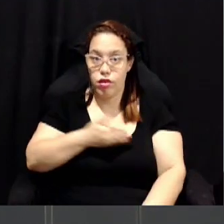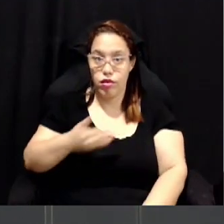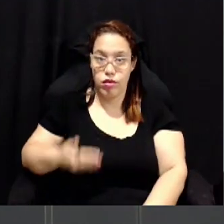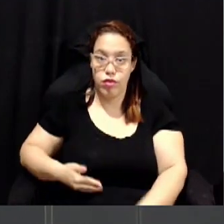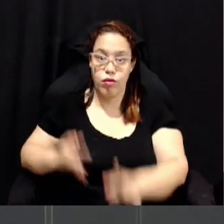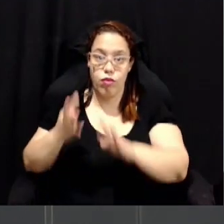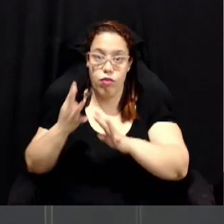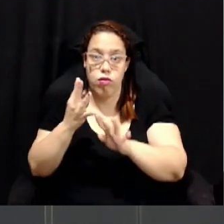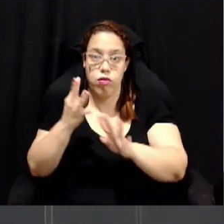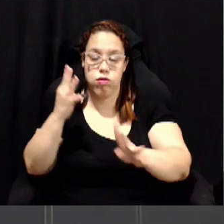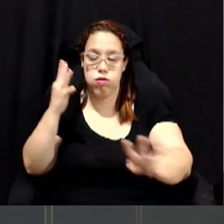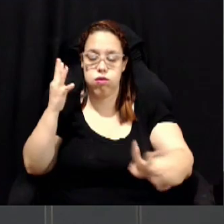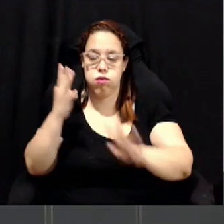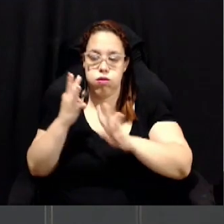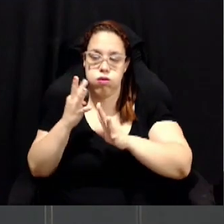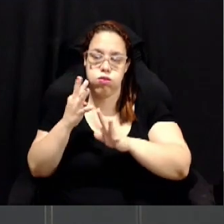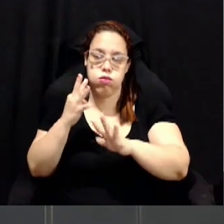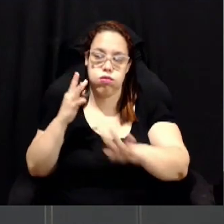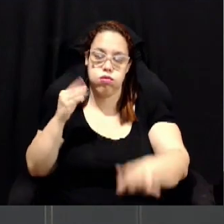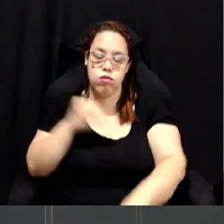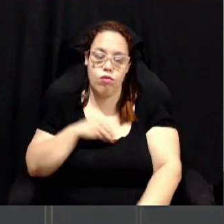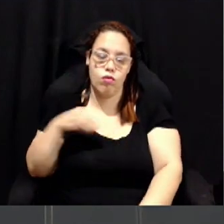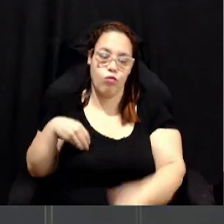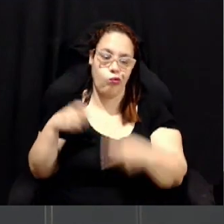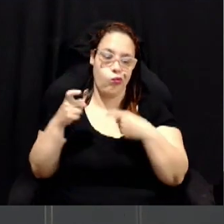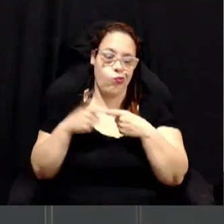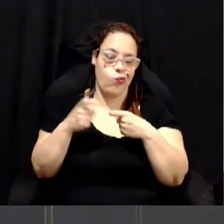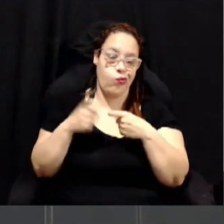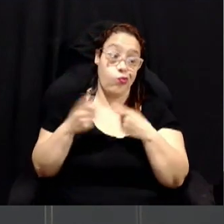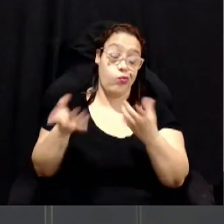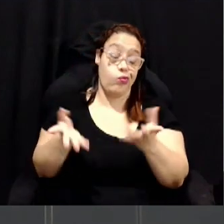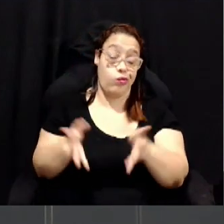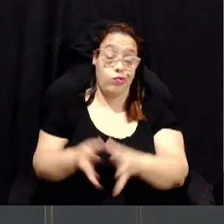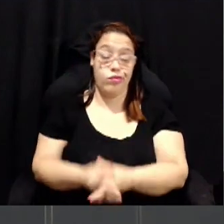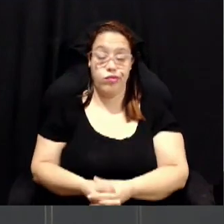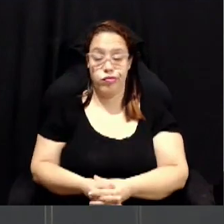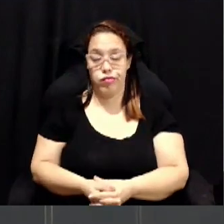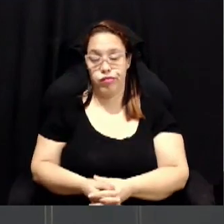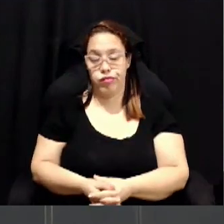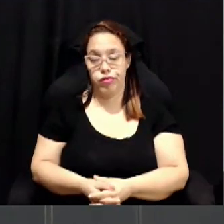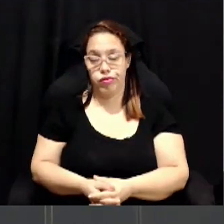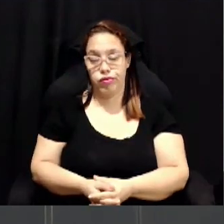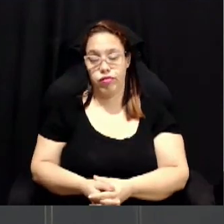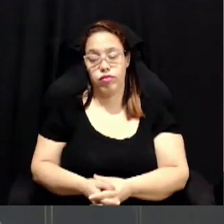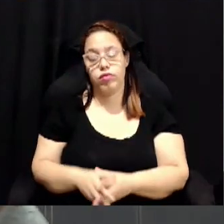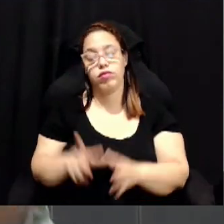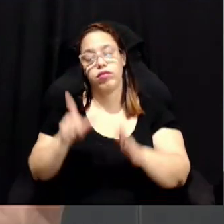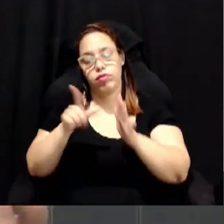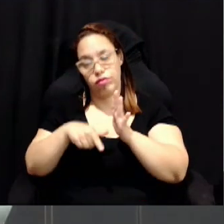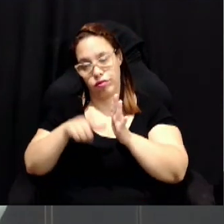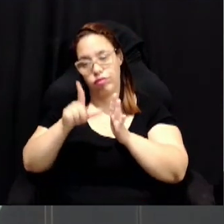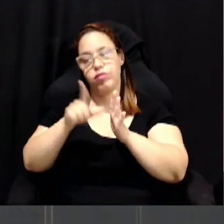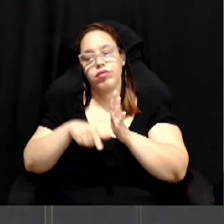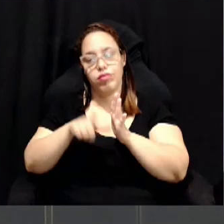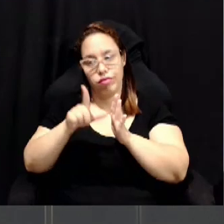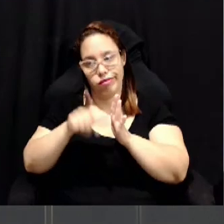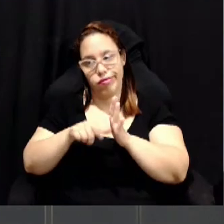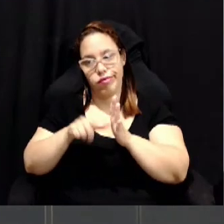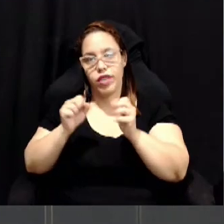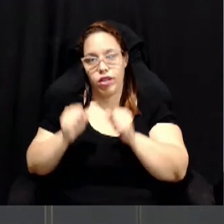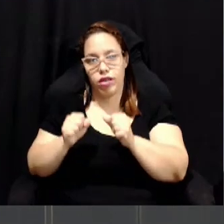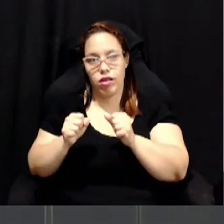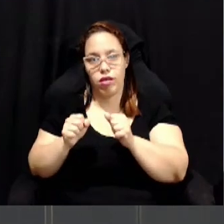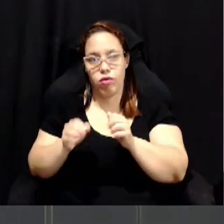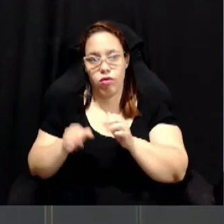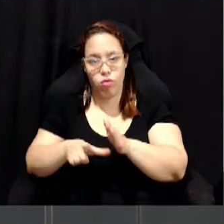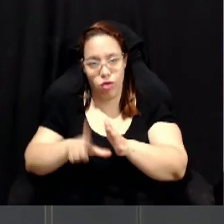gigantescas para consultas e exames. Então, tudo isso vai atrasando uma intervenção que podia ser mais precoce,